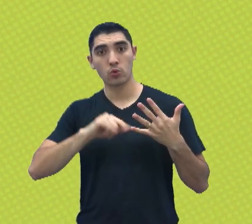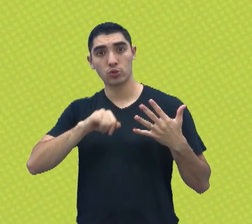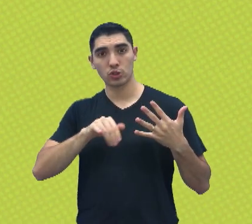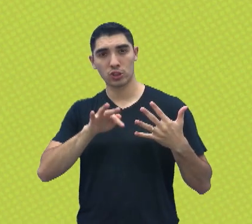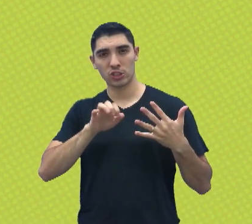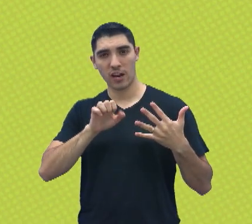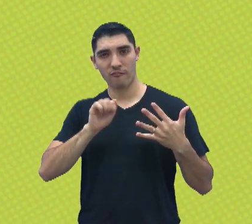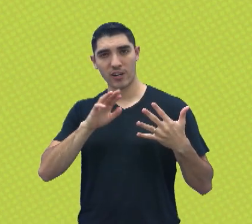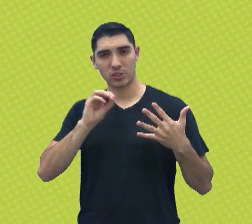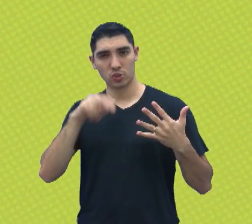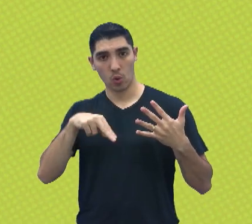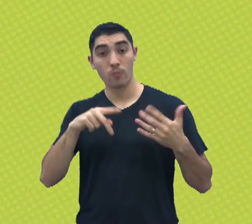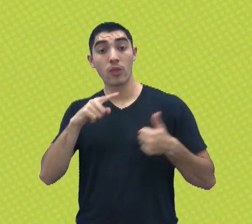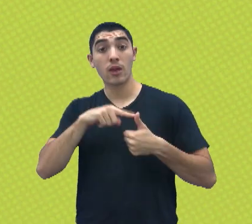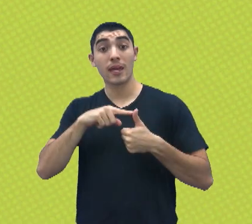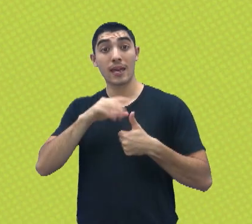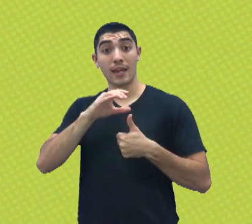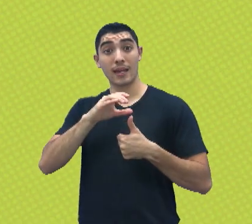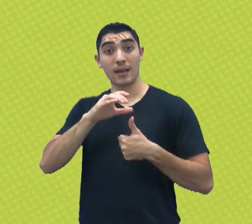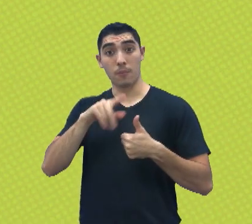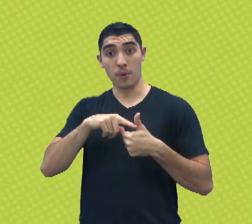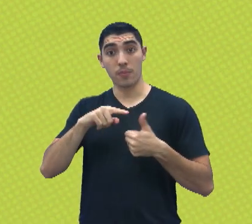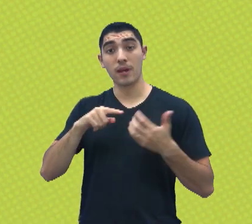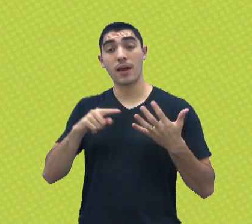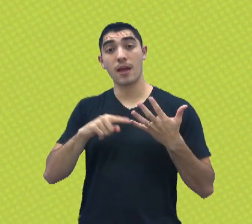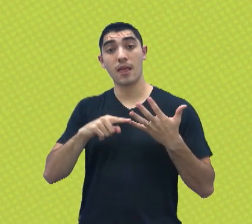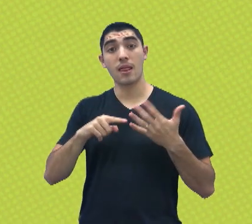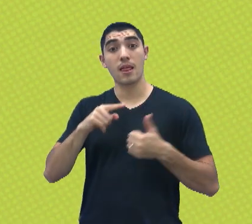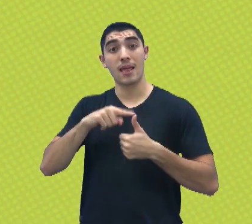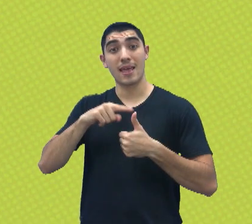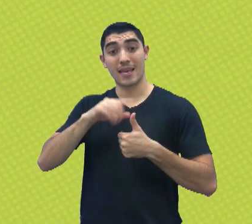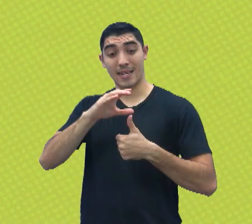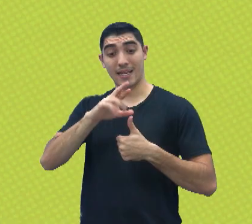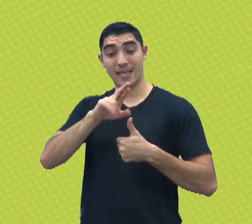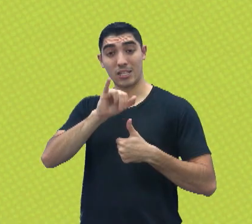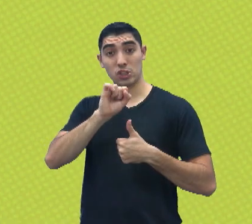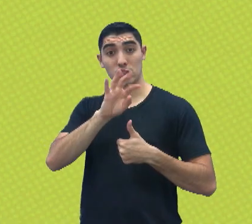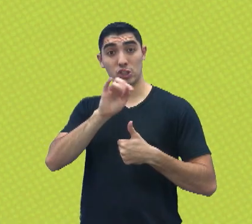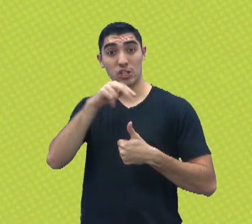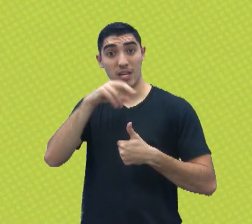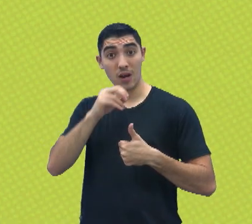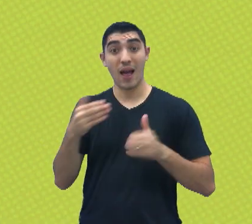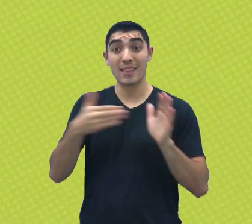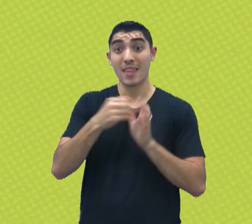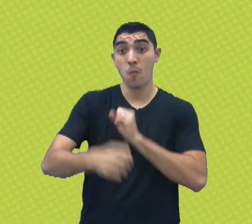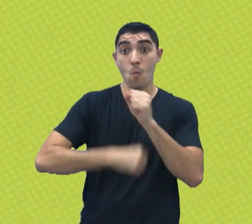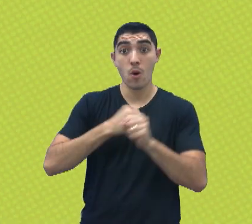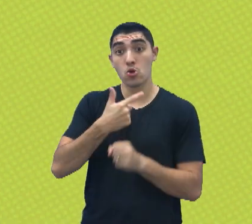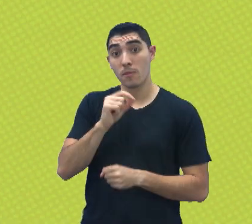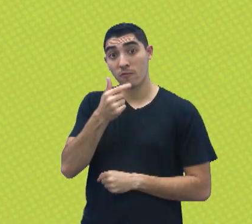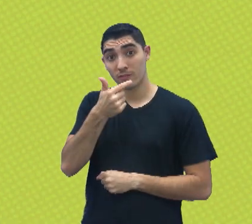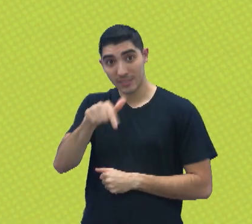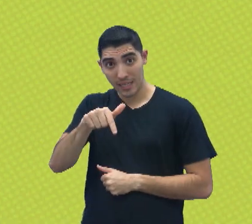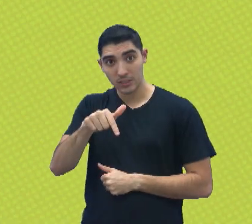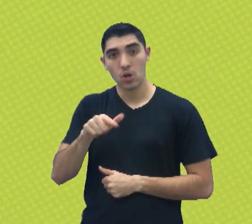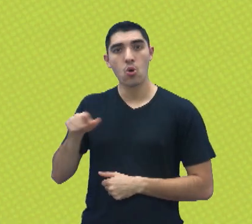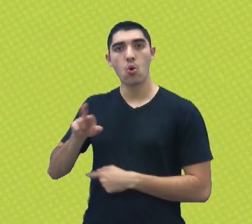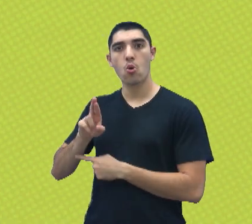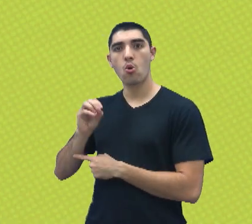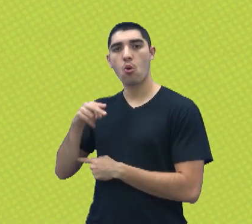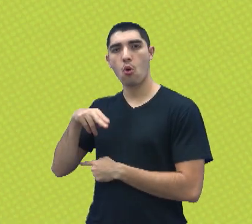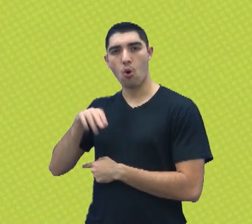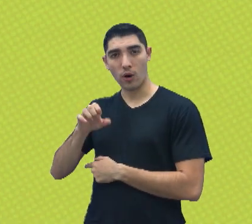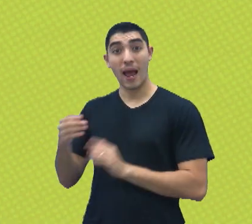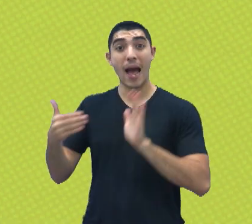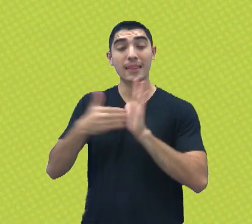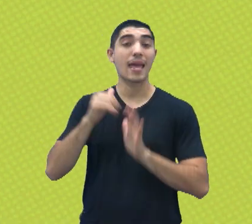Vence no dia 30 de novembro de 2027. O Rony vence no dia 8 de abril do ano que vem, ou seja,